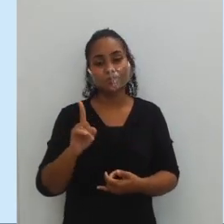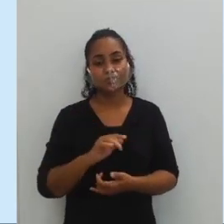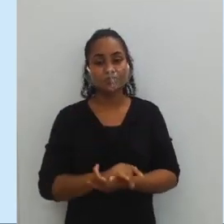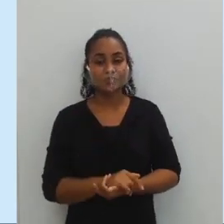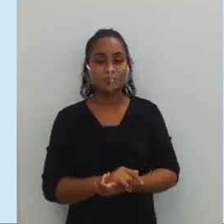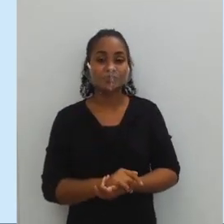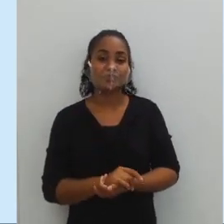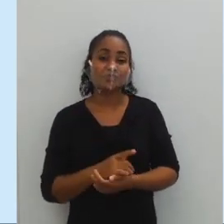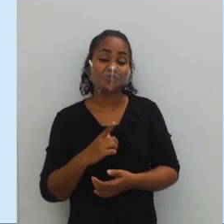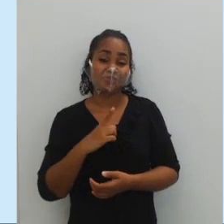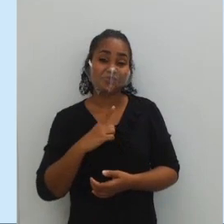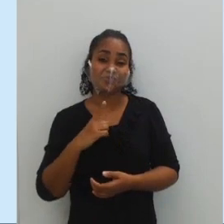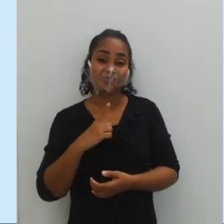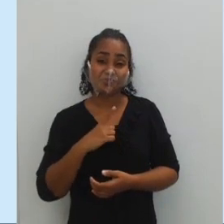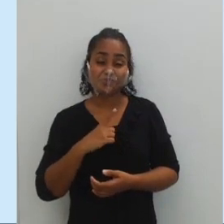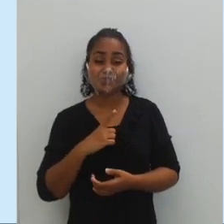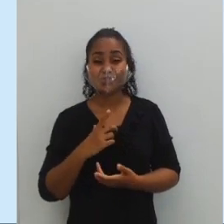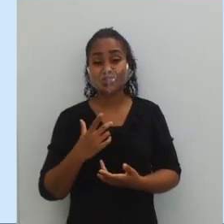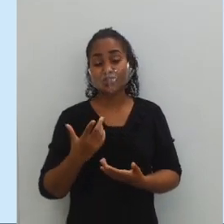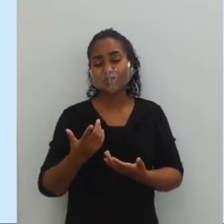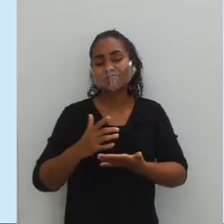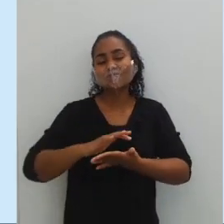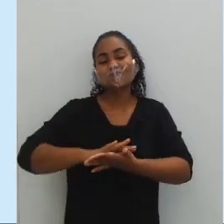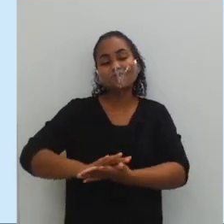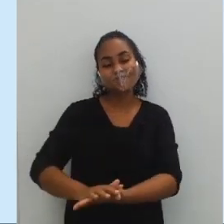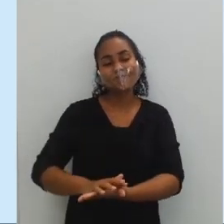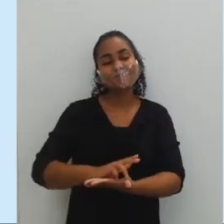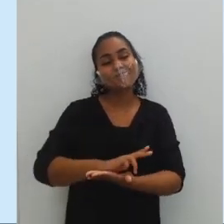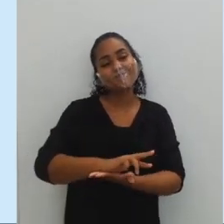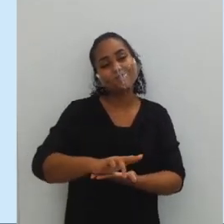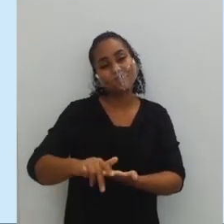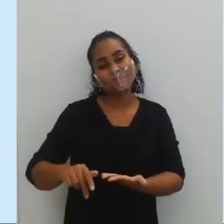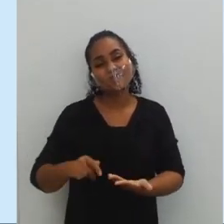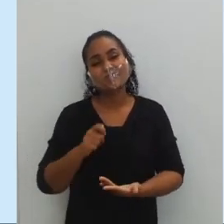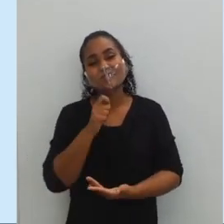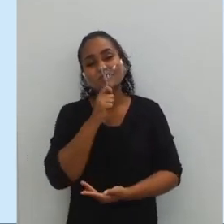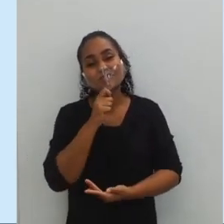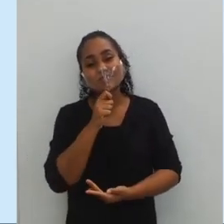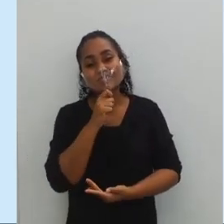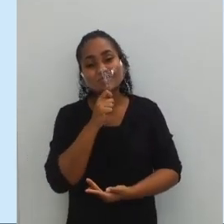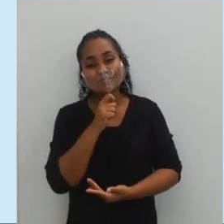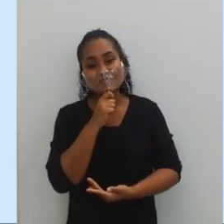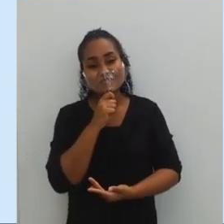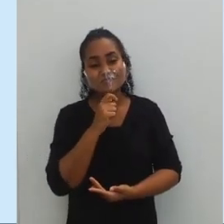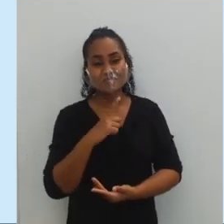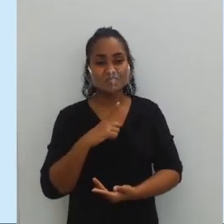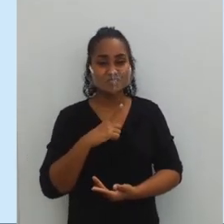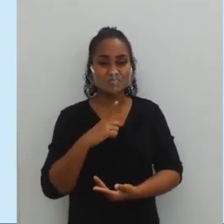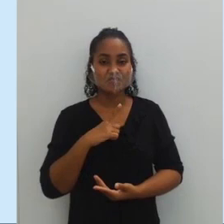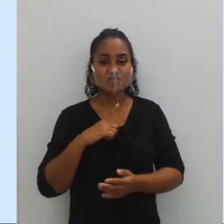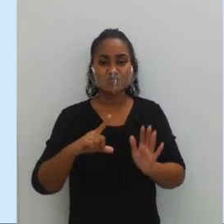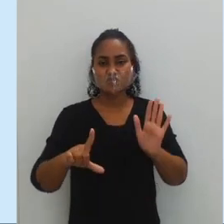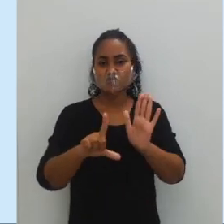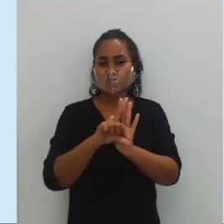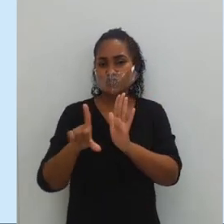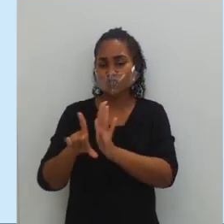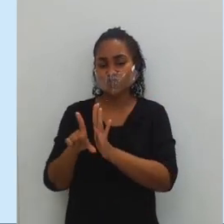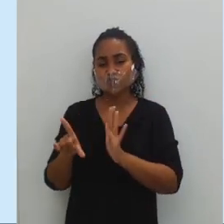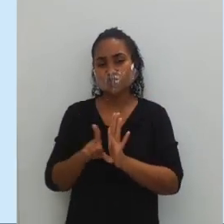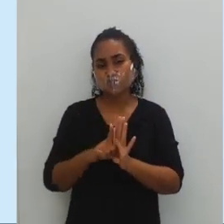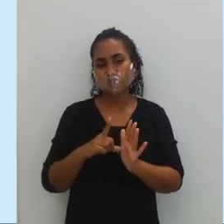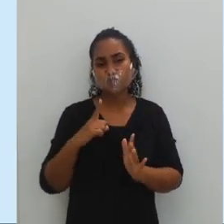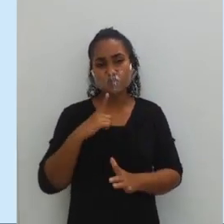tá? E infelizmente existe muito preconceito ainda com a cultura afro-brasileira, com as